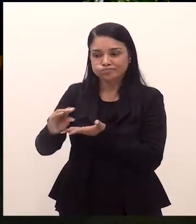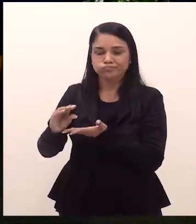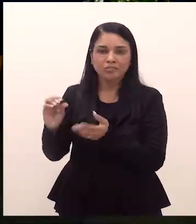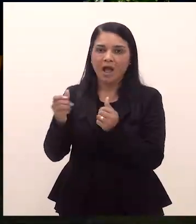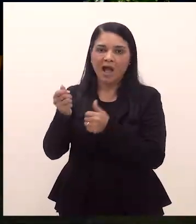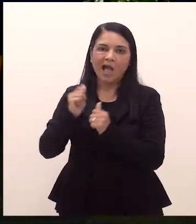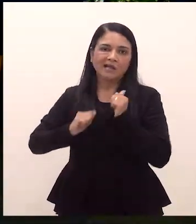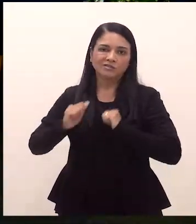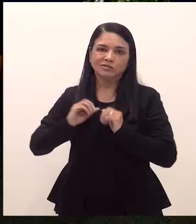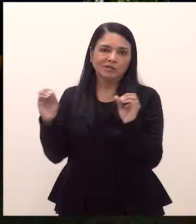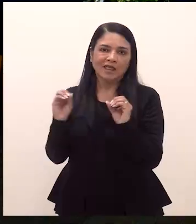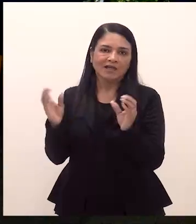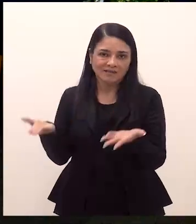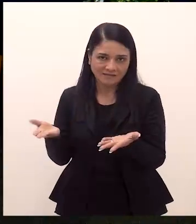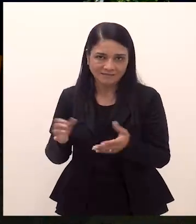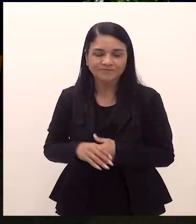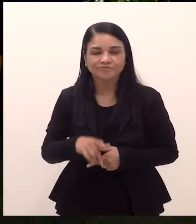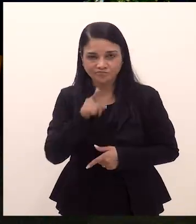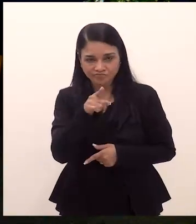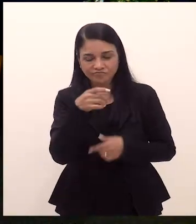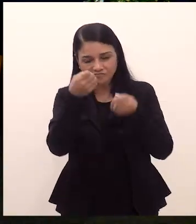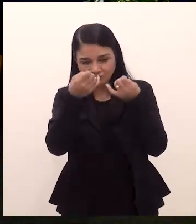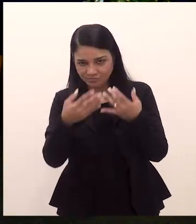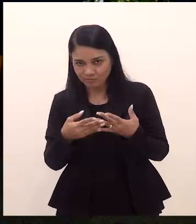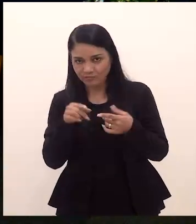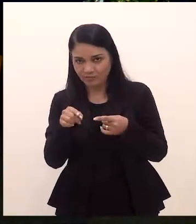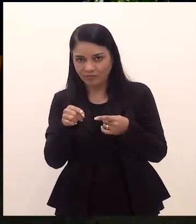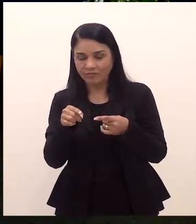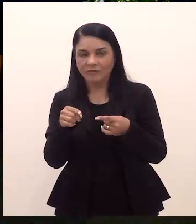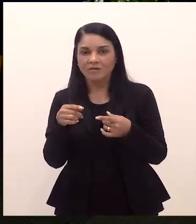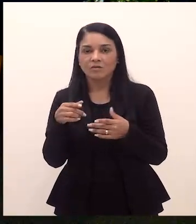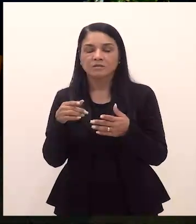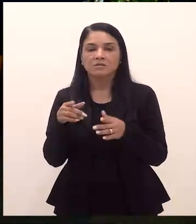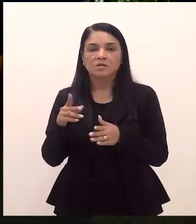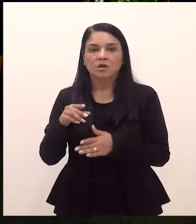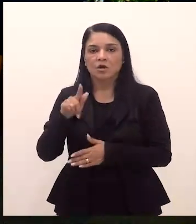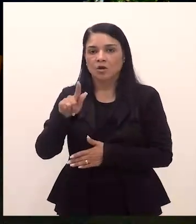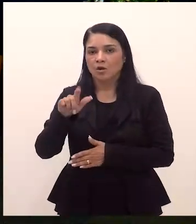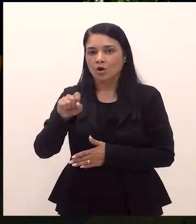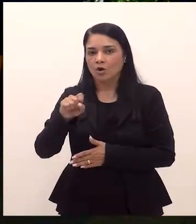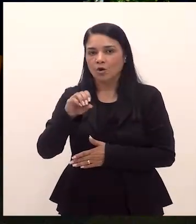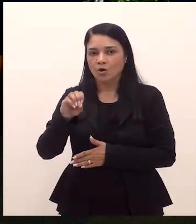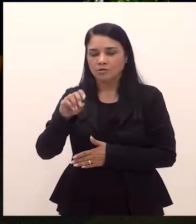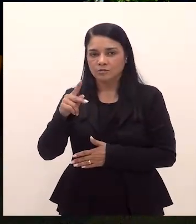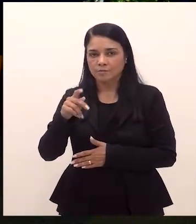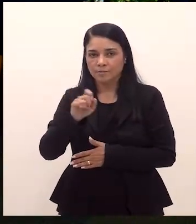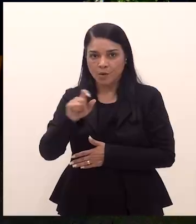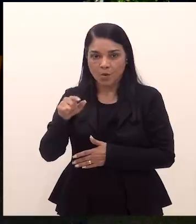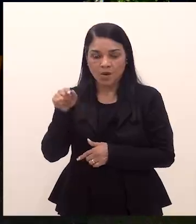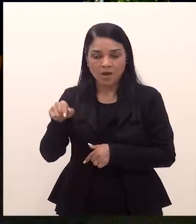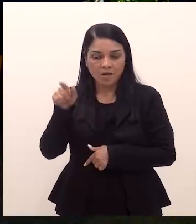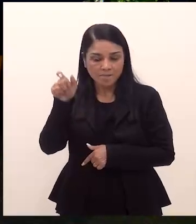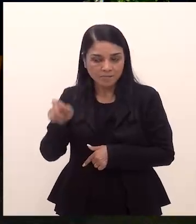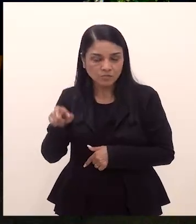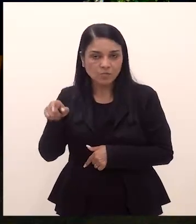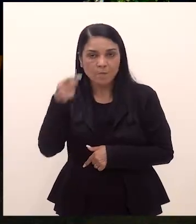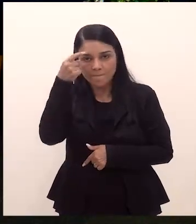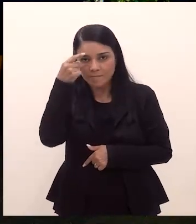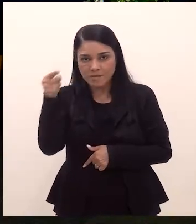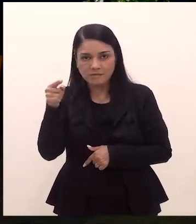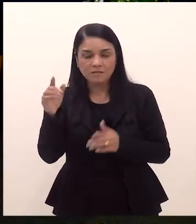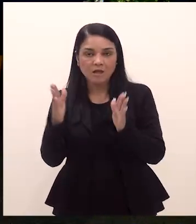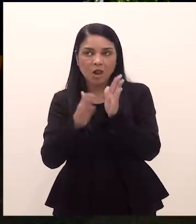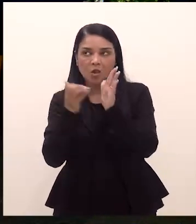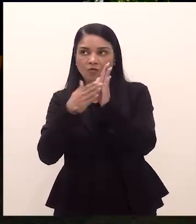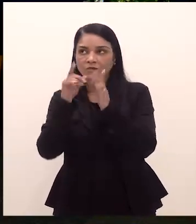os artistas que fizeram, né? Por isso você falou, inclusive, que com esse recorte gospel fica um pouco pior, porque a pessoa acha